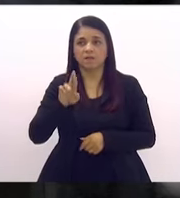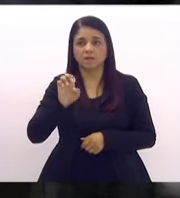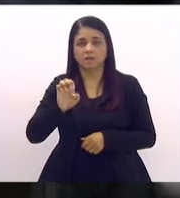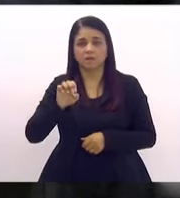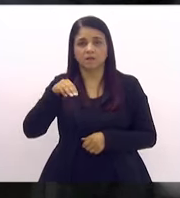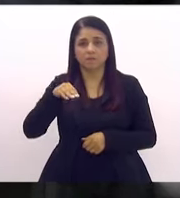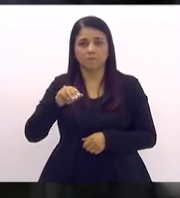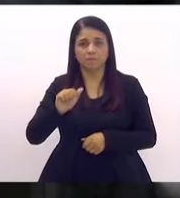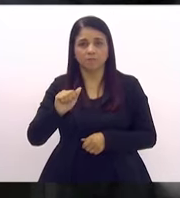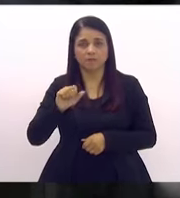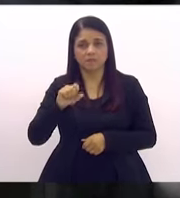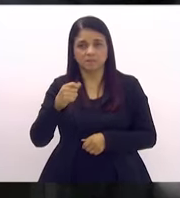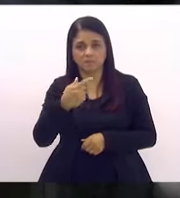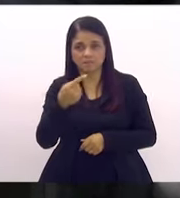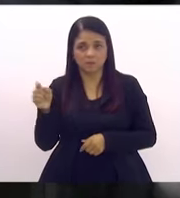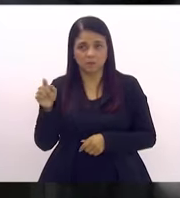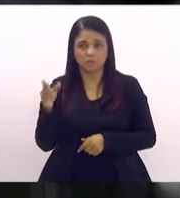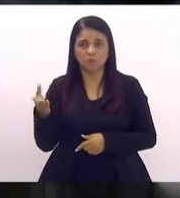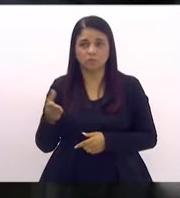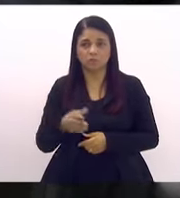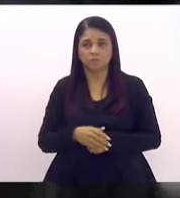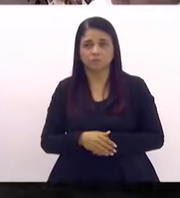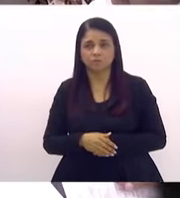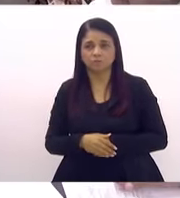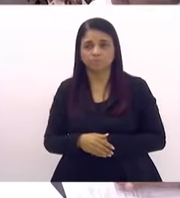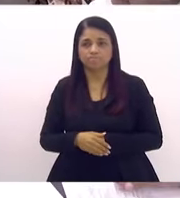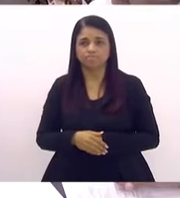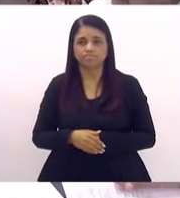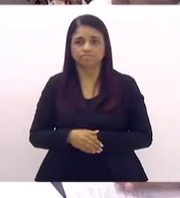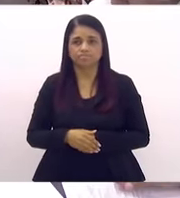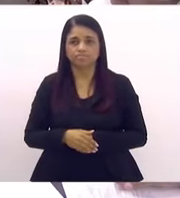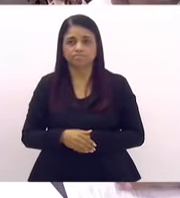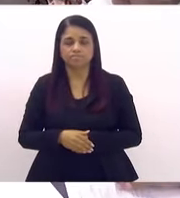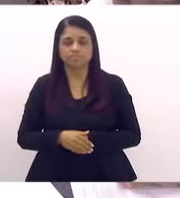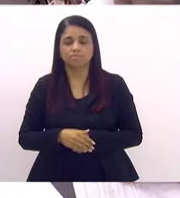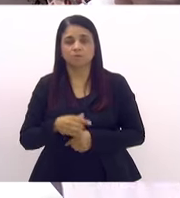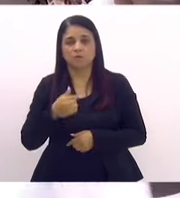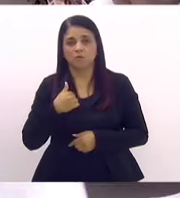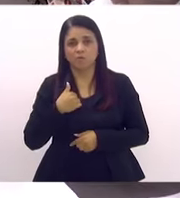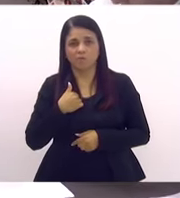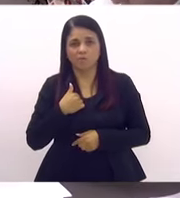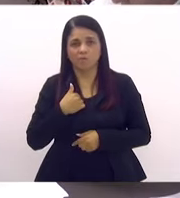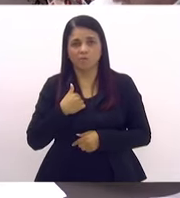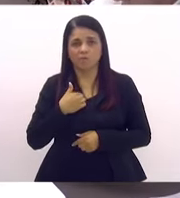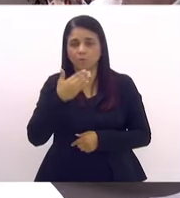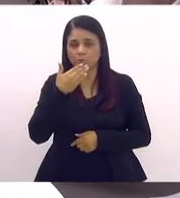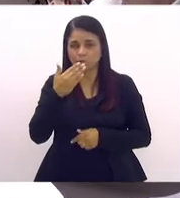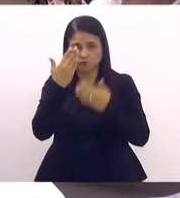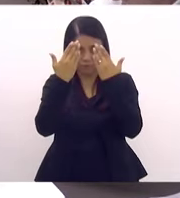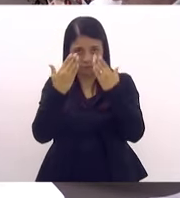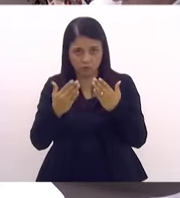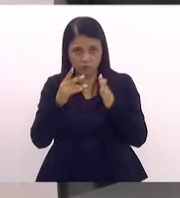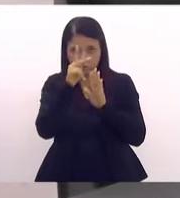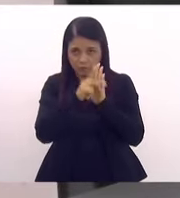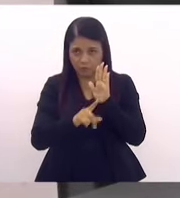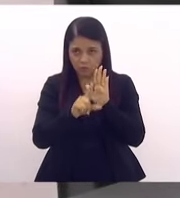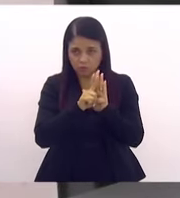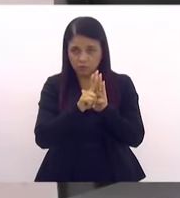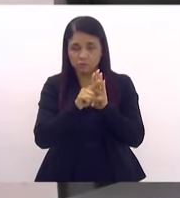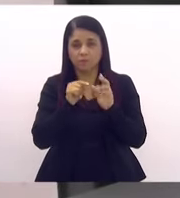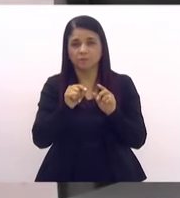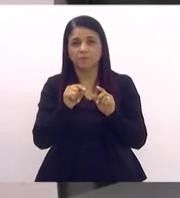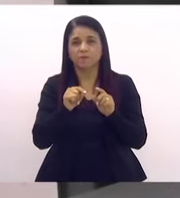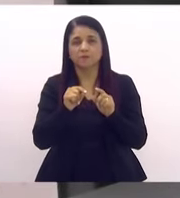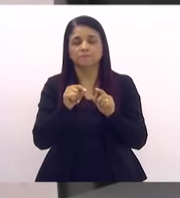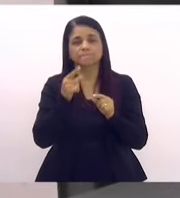Então, talvez seja por causa de anexação. Eu vou pedir vista do projeto para justamente